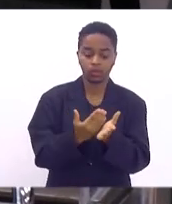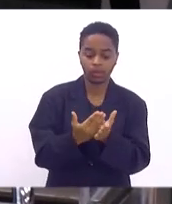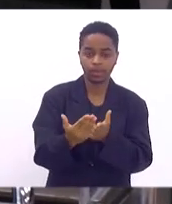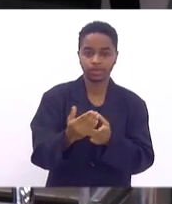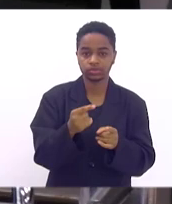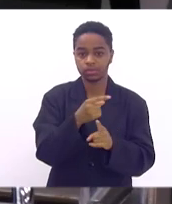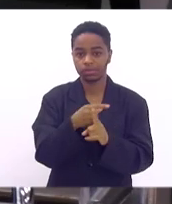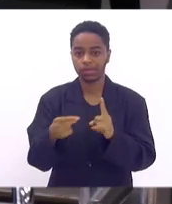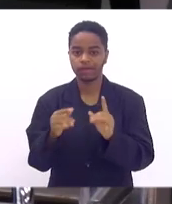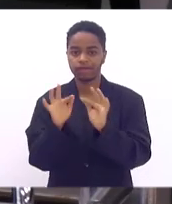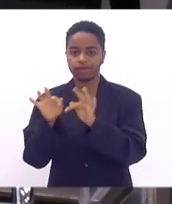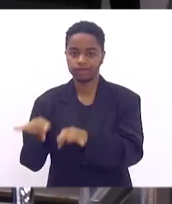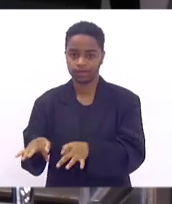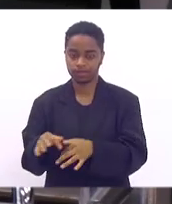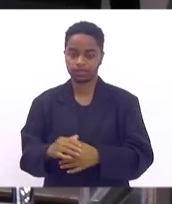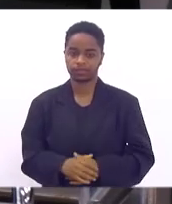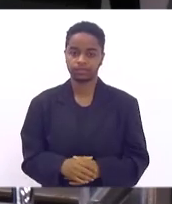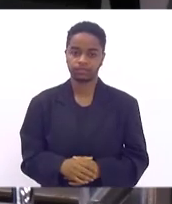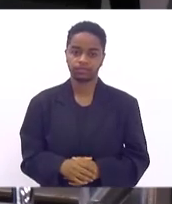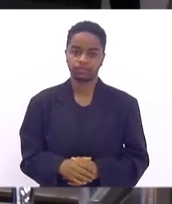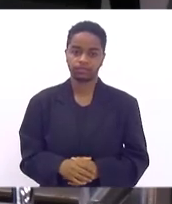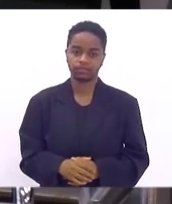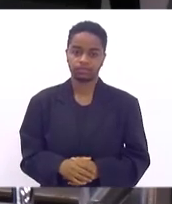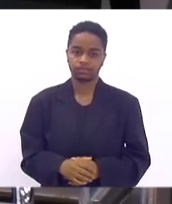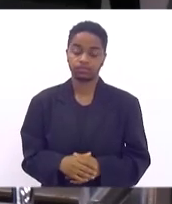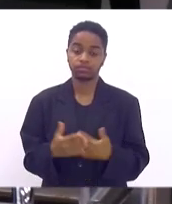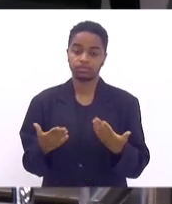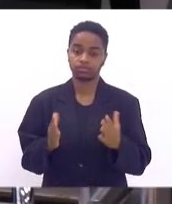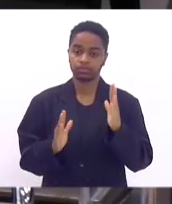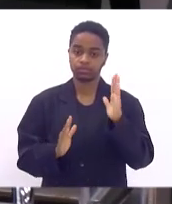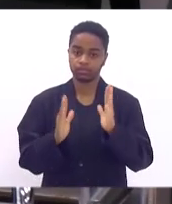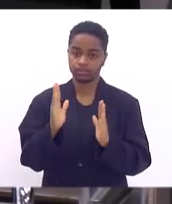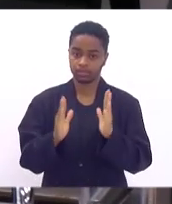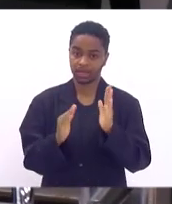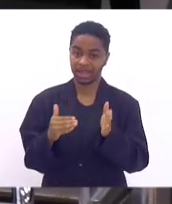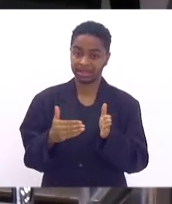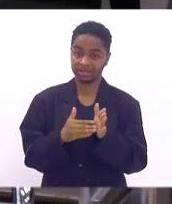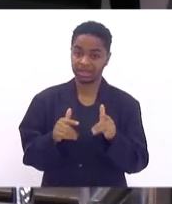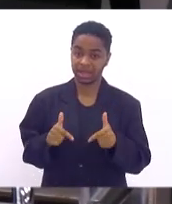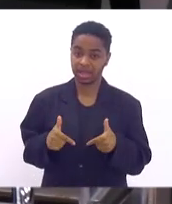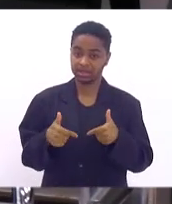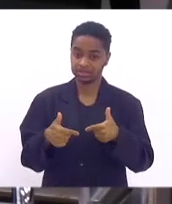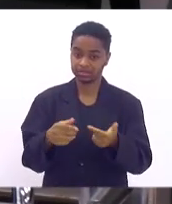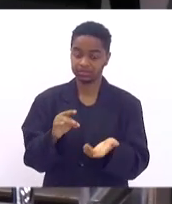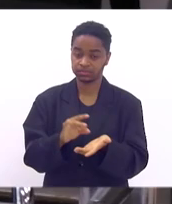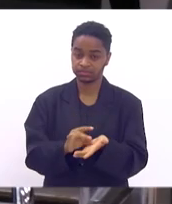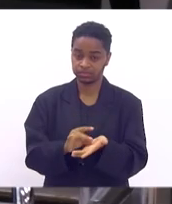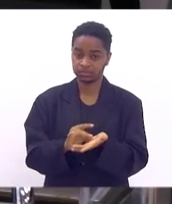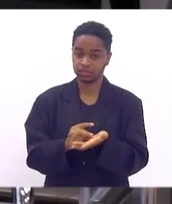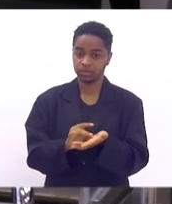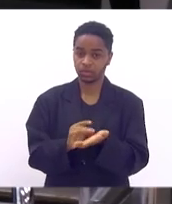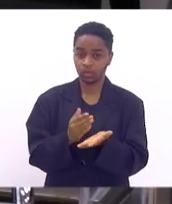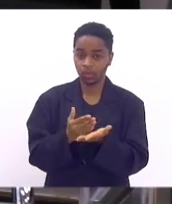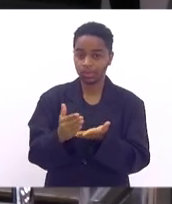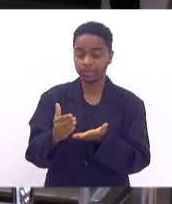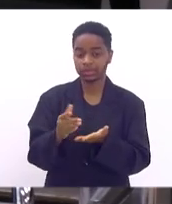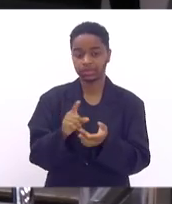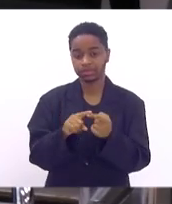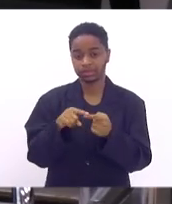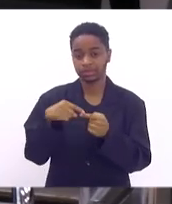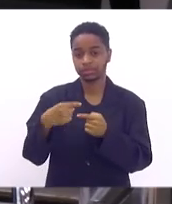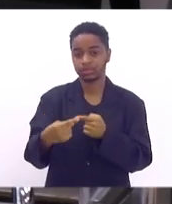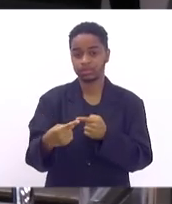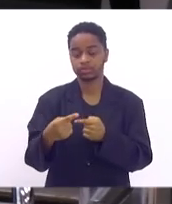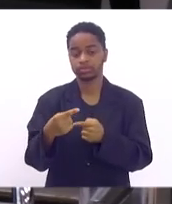fim. E nesse intervalo, até que essa ação seja ingressada, ou em alguns casos depois que as ações